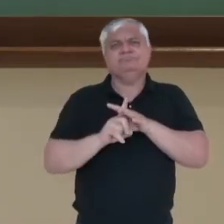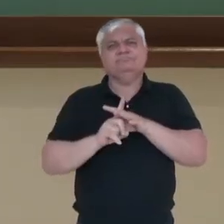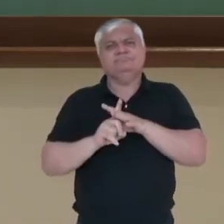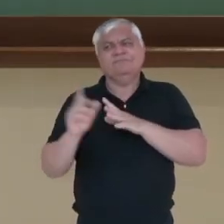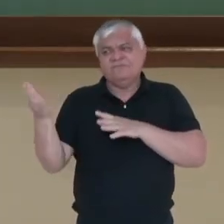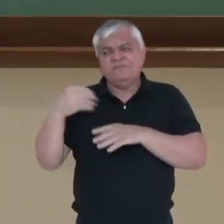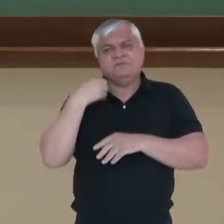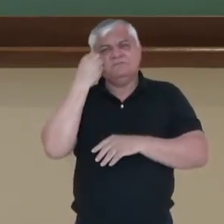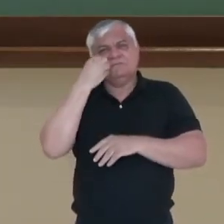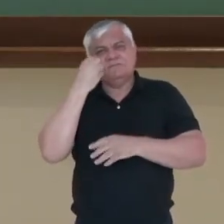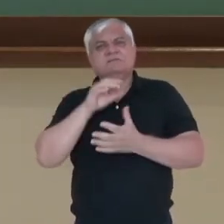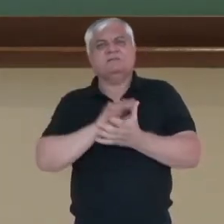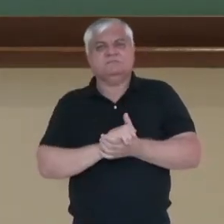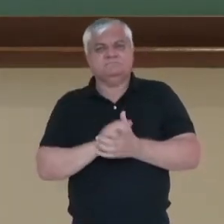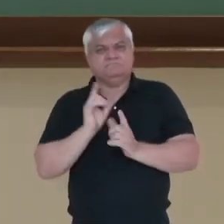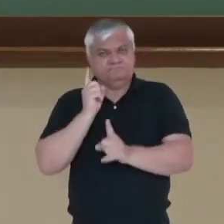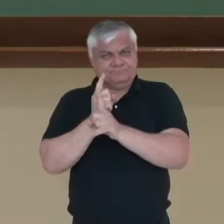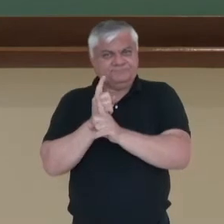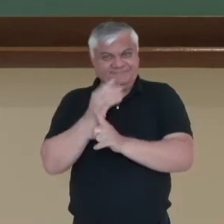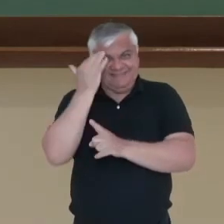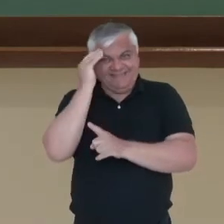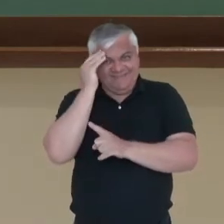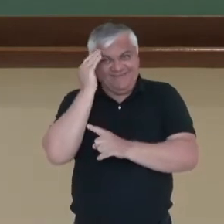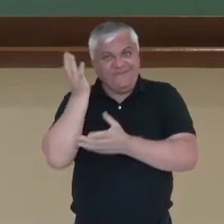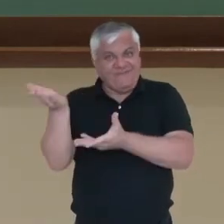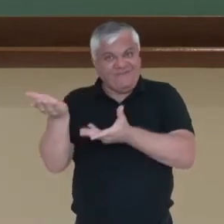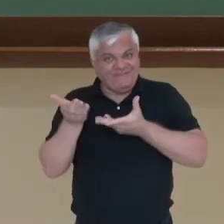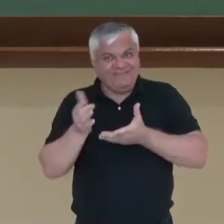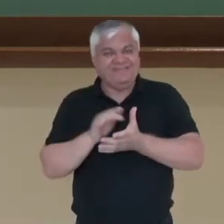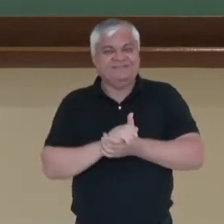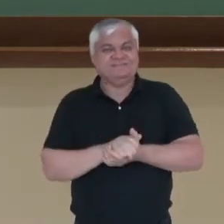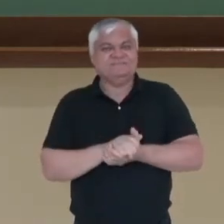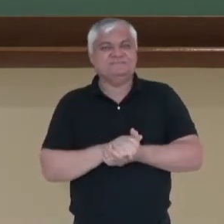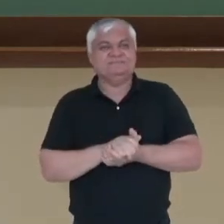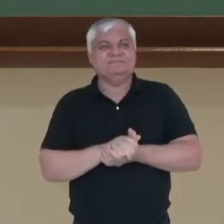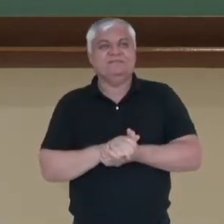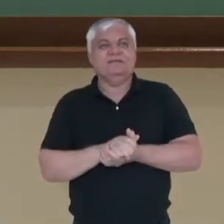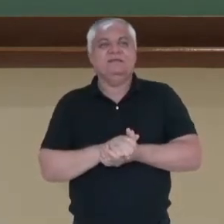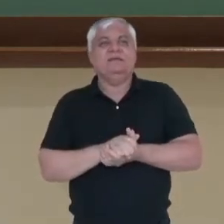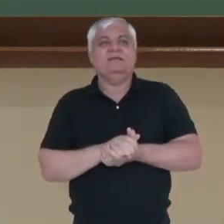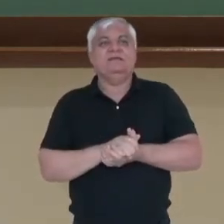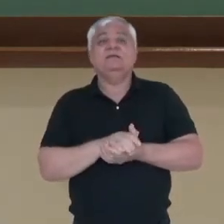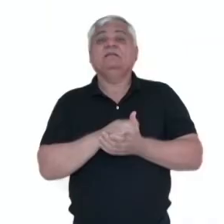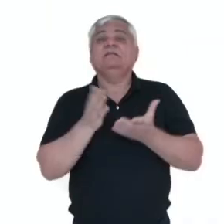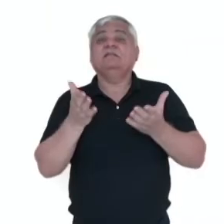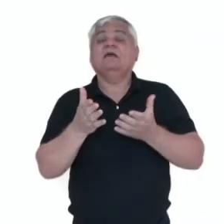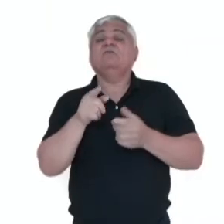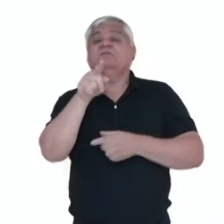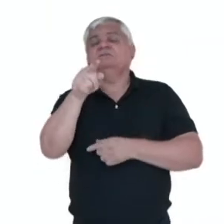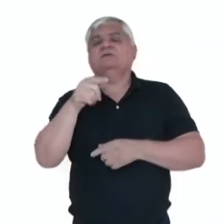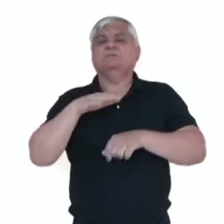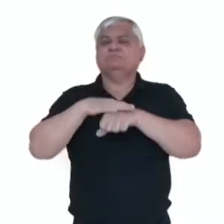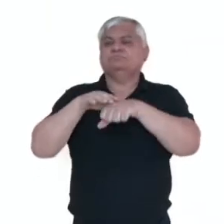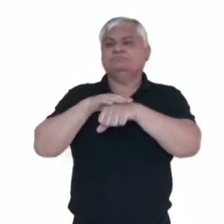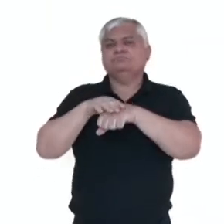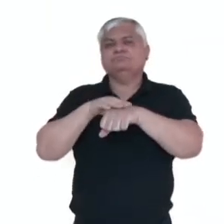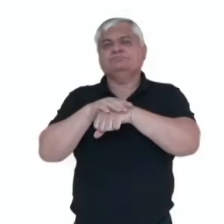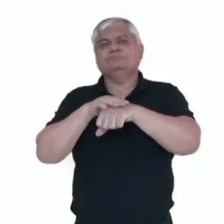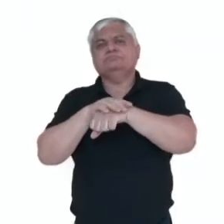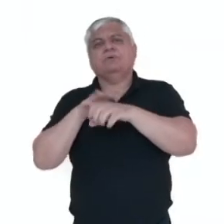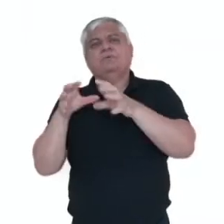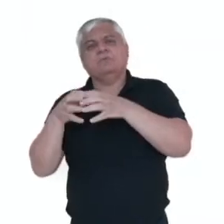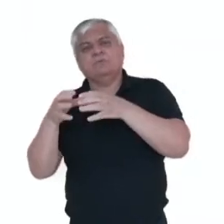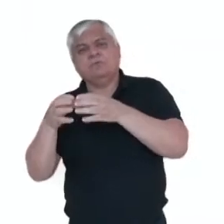trajetória. Localizou o convite? Ótimo! Agora você debate com o seu grupo e avalia o